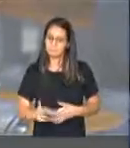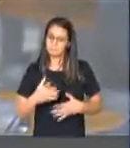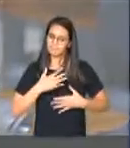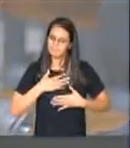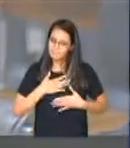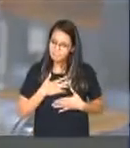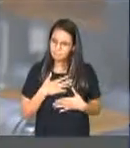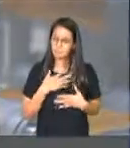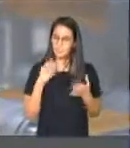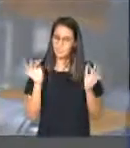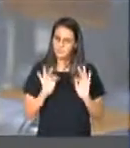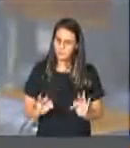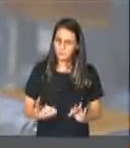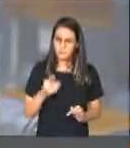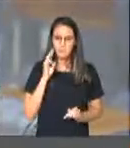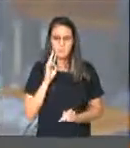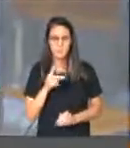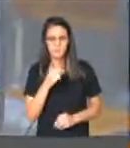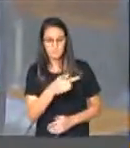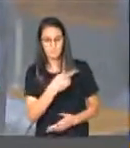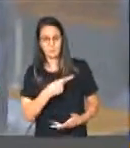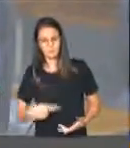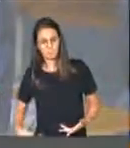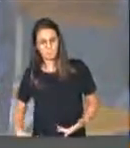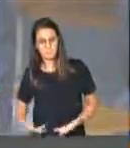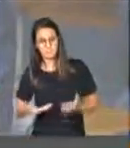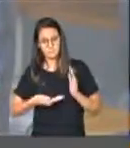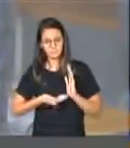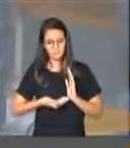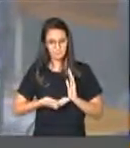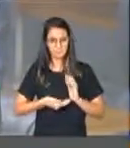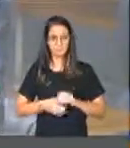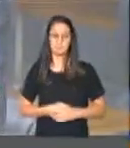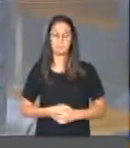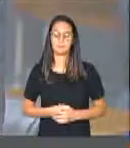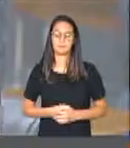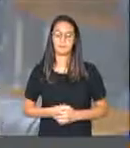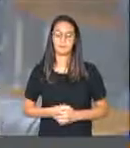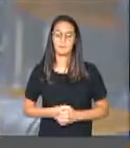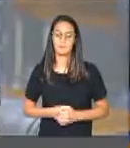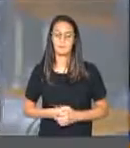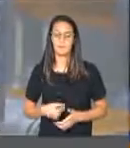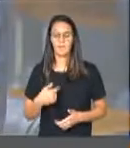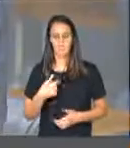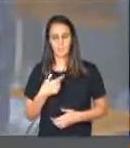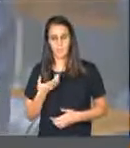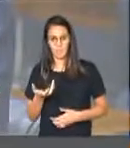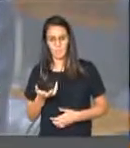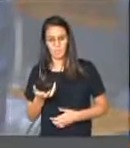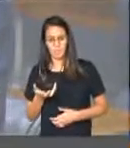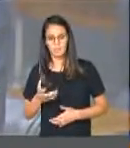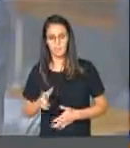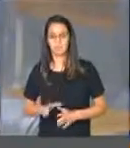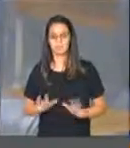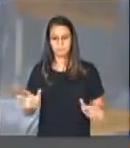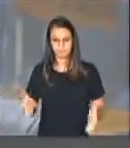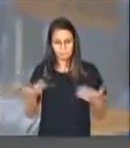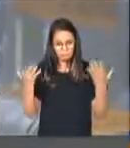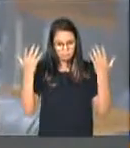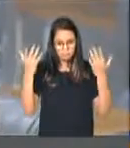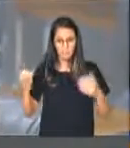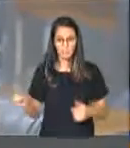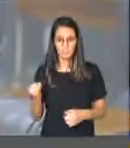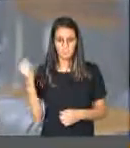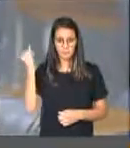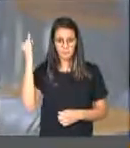Eu queria vê-lo presidir essa casa, alegria mas minha, eu queria de ouvir Vossa Excelência. Eu queria aqui enaltecer a